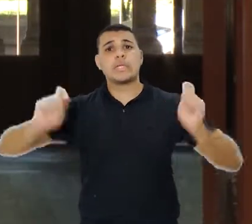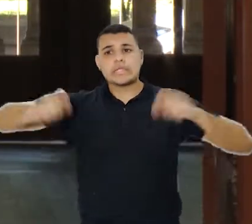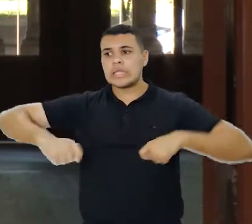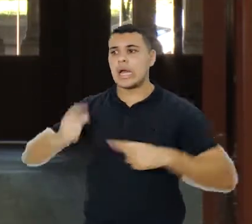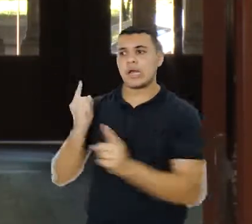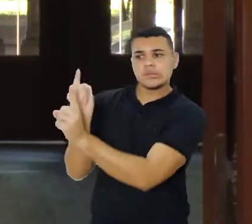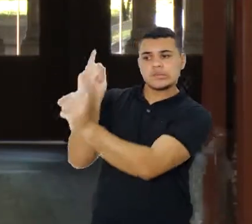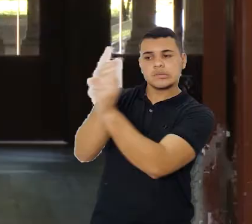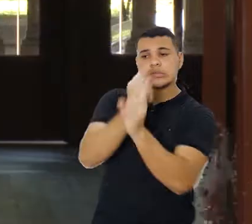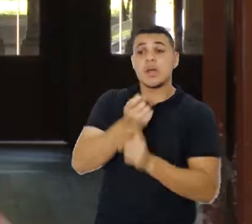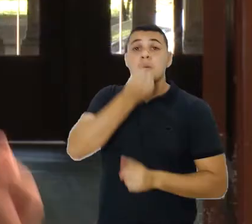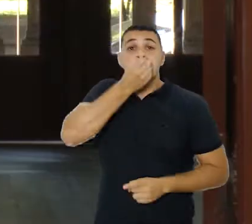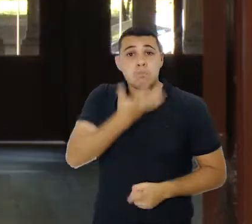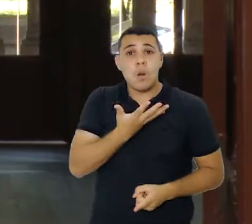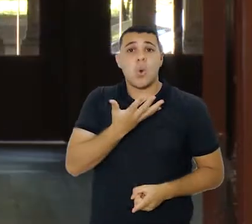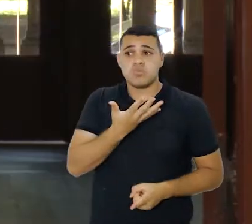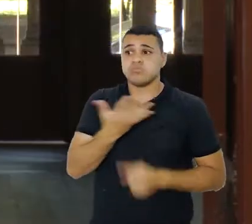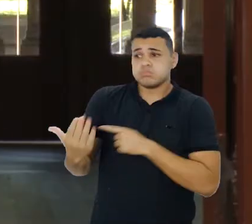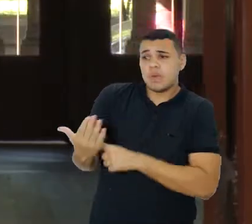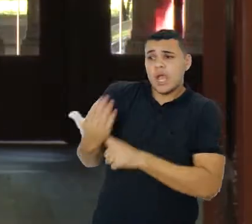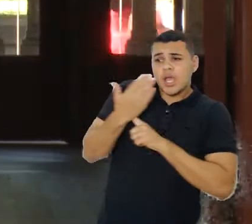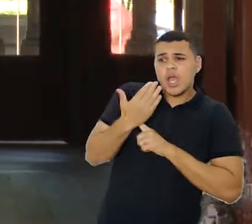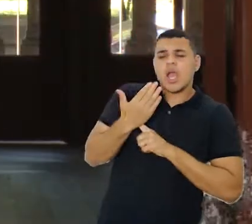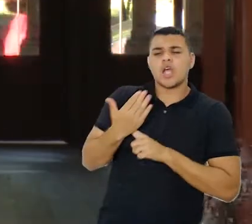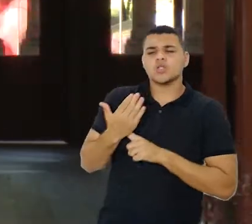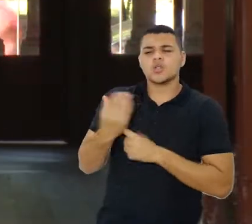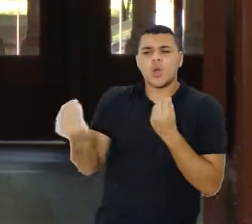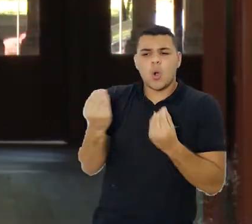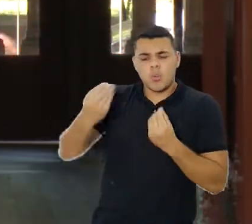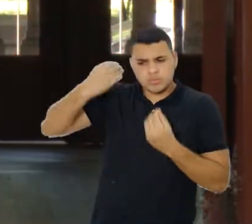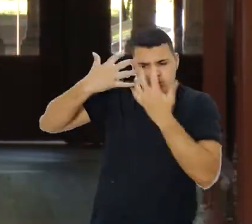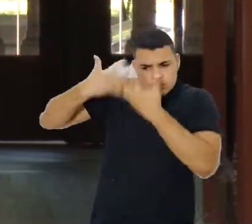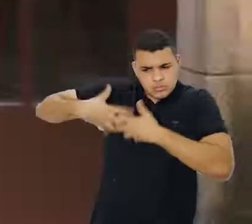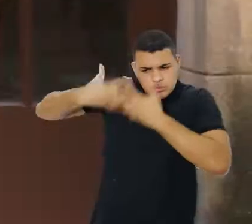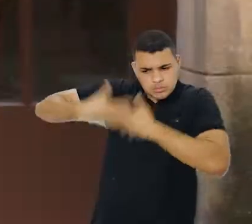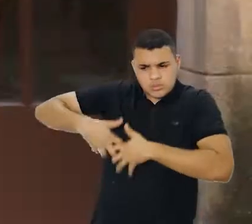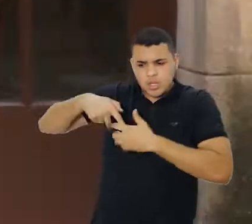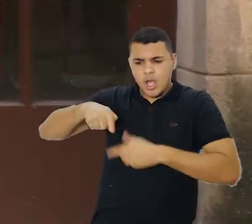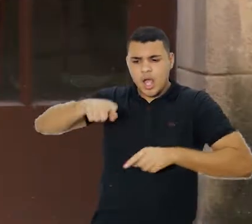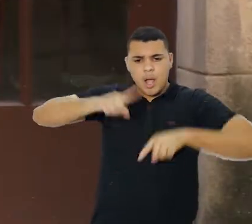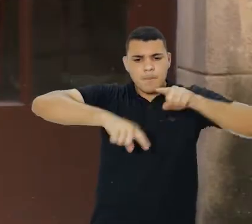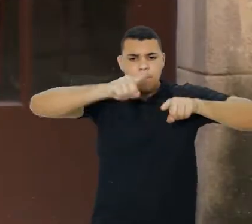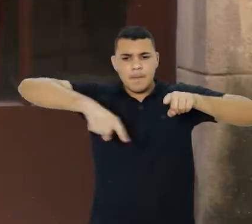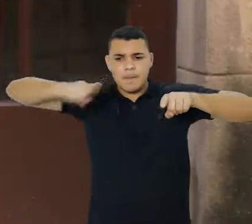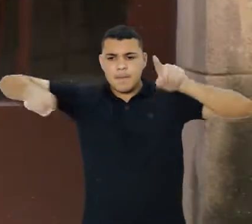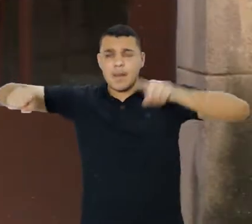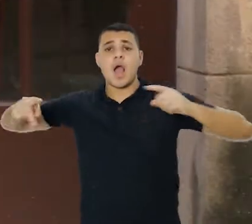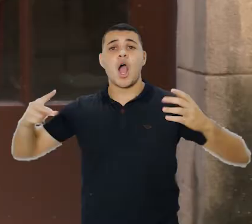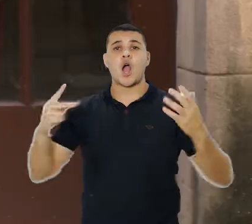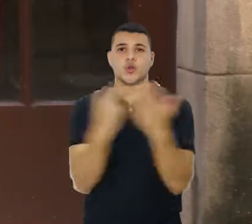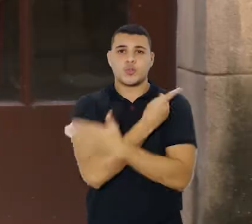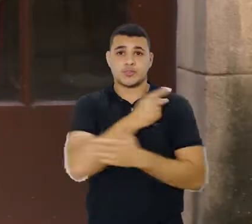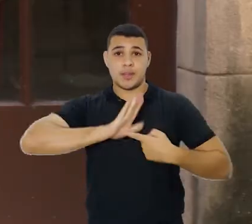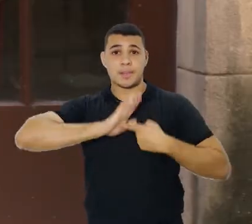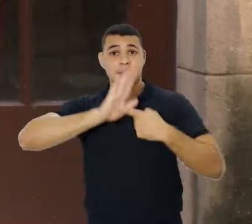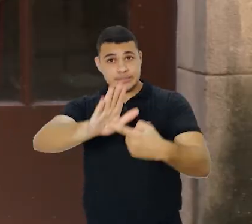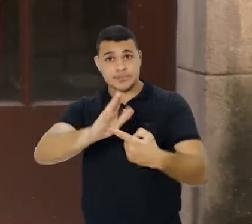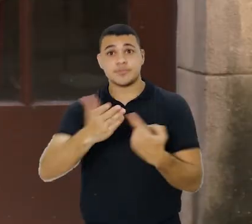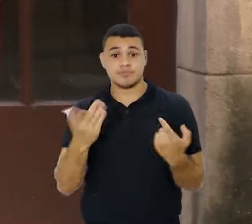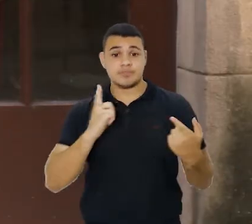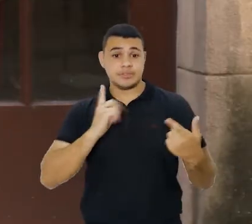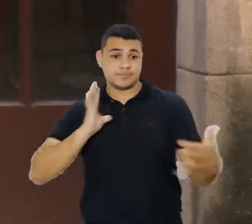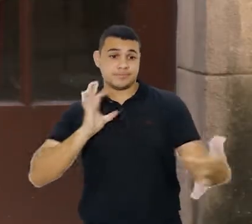esses que servem como bons exemplos dessas medidas de frequência aqui apresentadas,